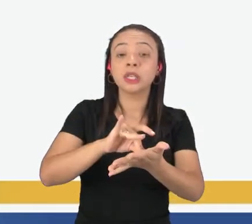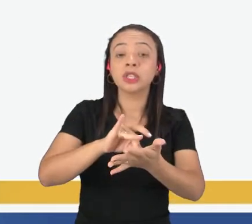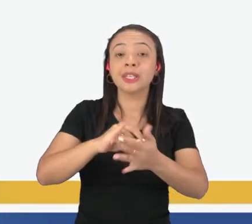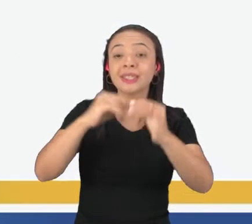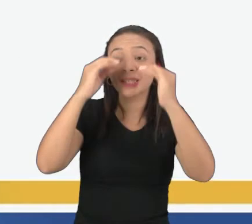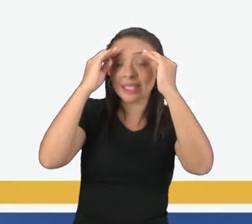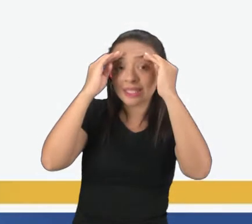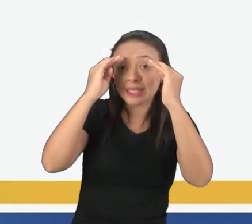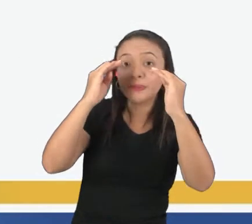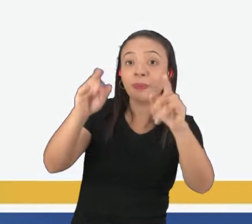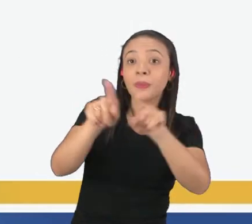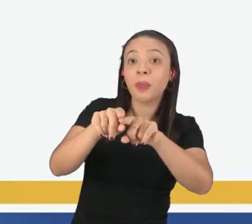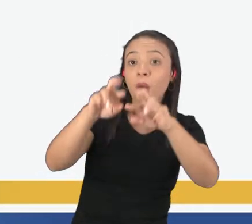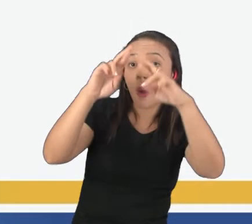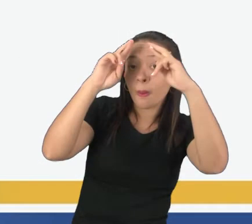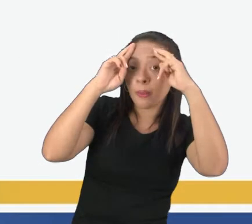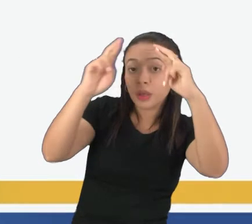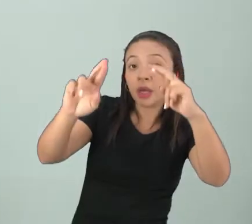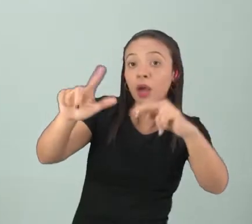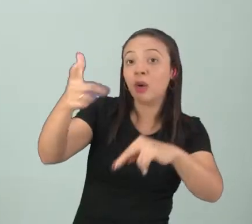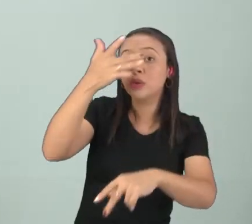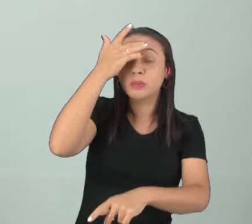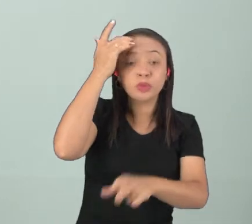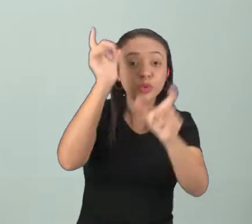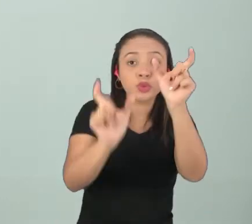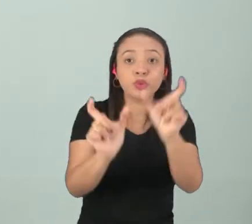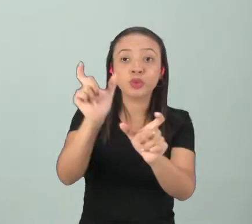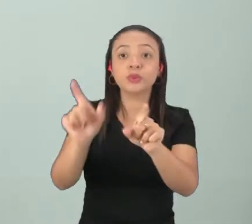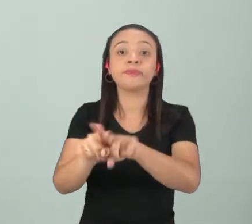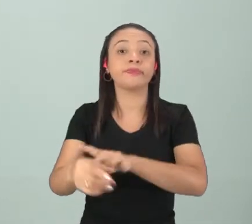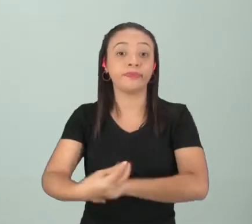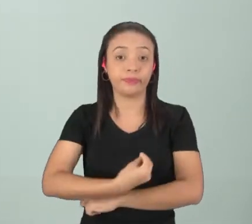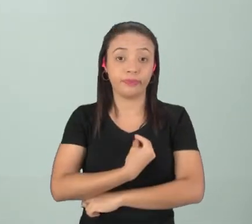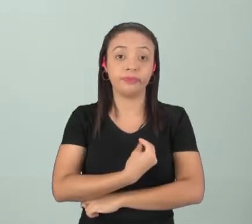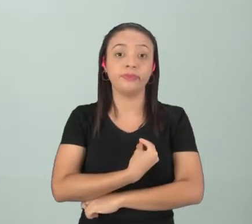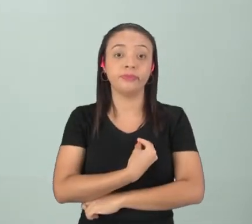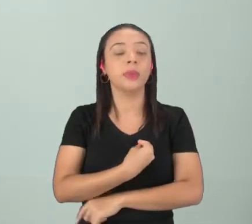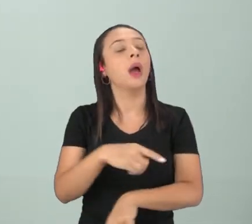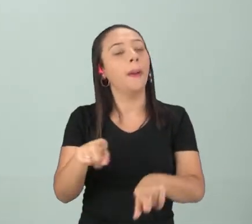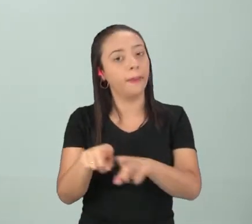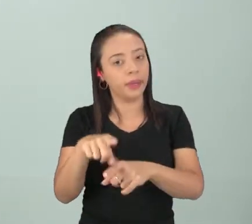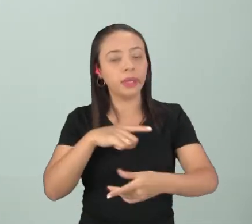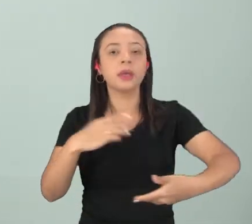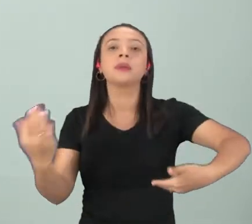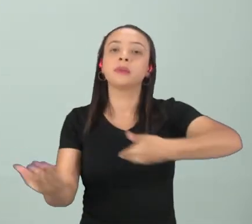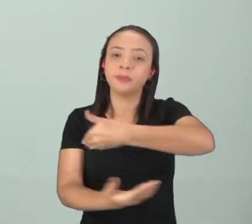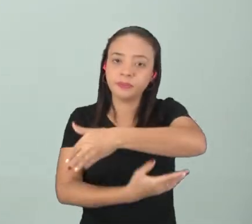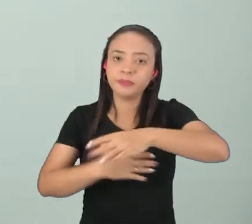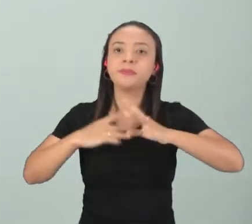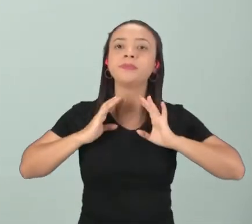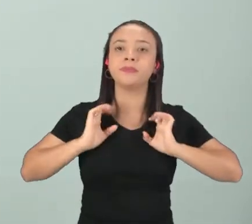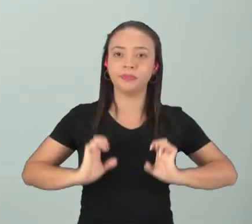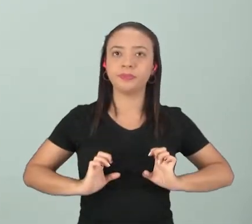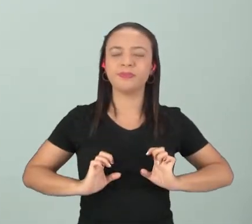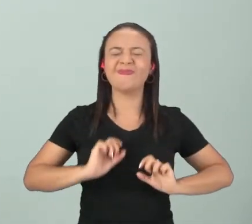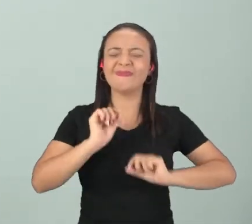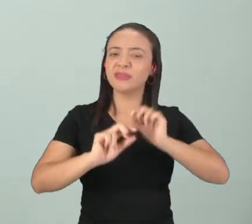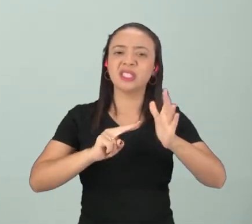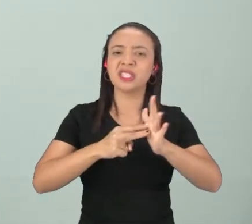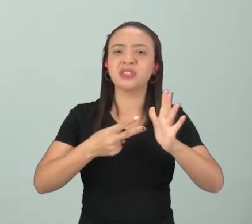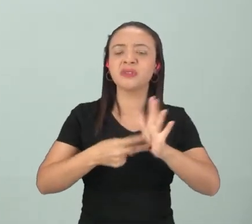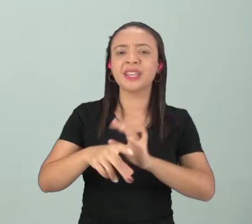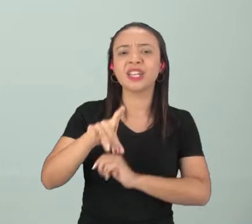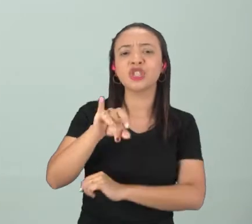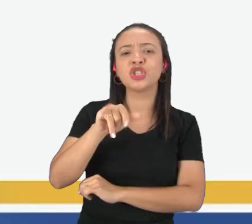honram a sociedade. Respeito à vida tem esse contexto genérico. É claro que tem relação com a ética, não é? E o que é